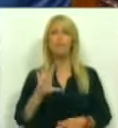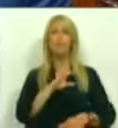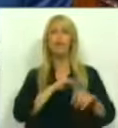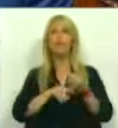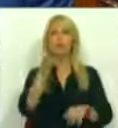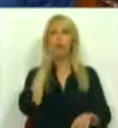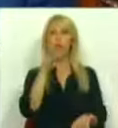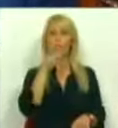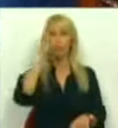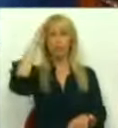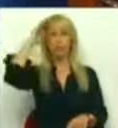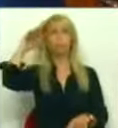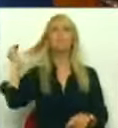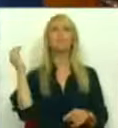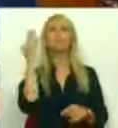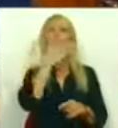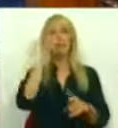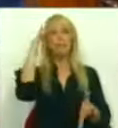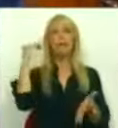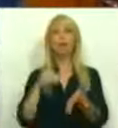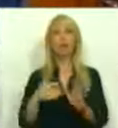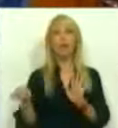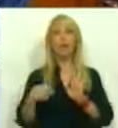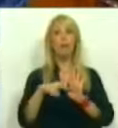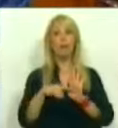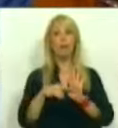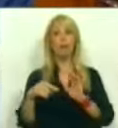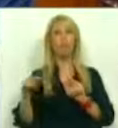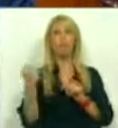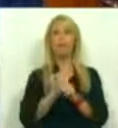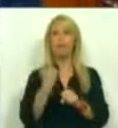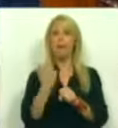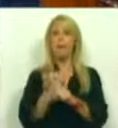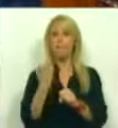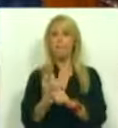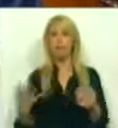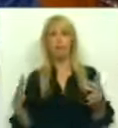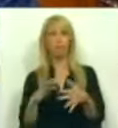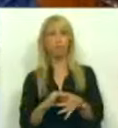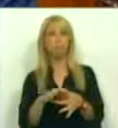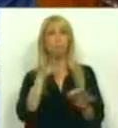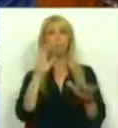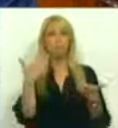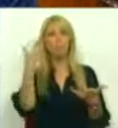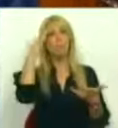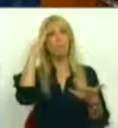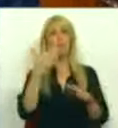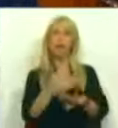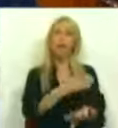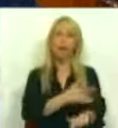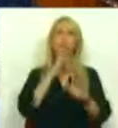deputados, se o efeito negativo no desemprego era antecipável e